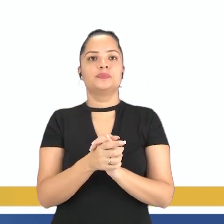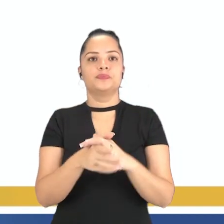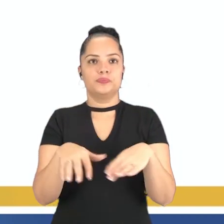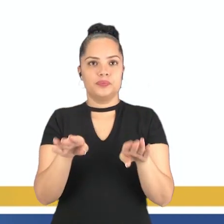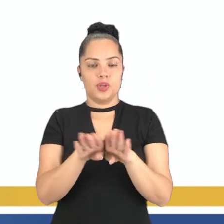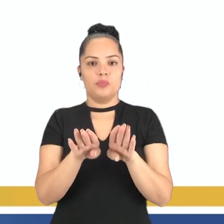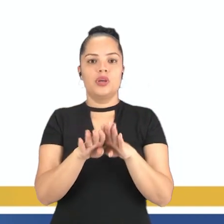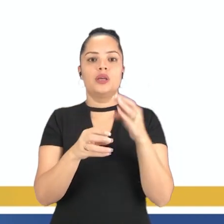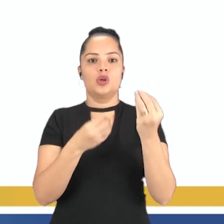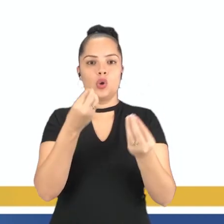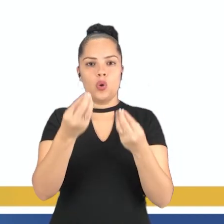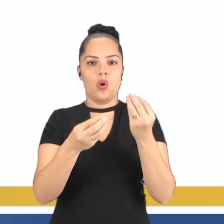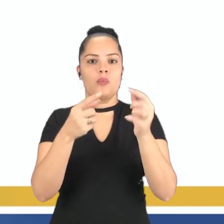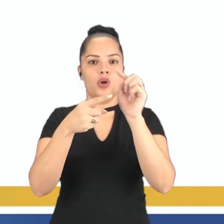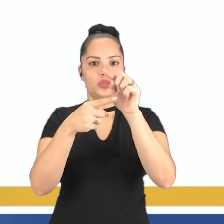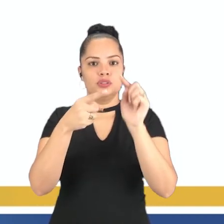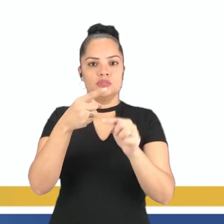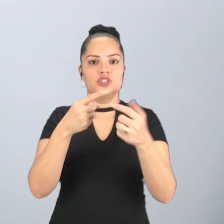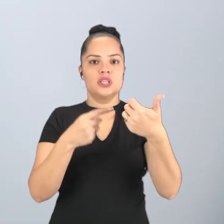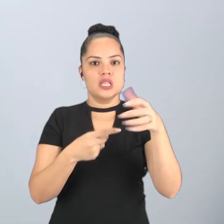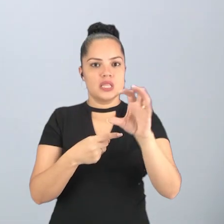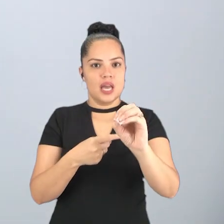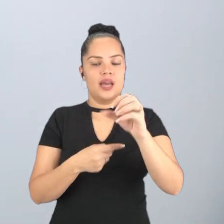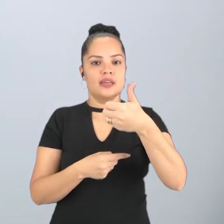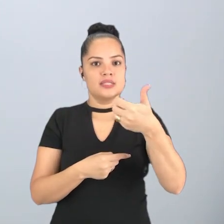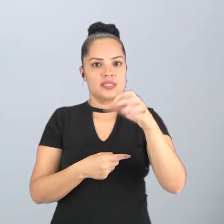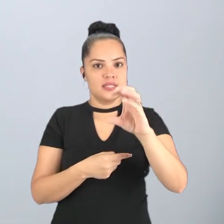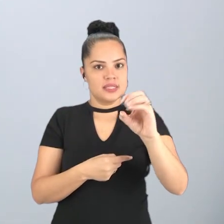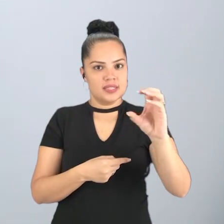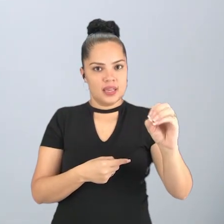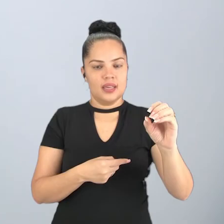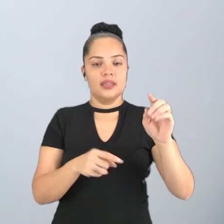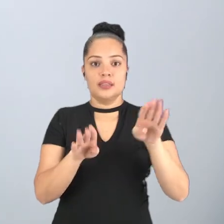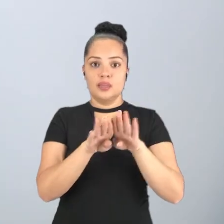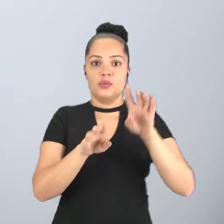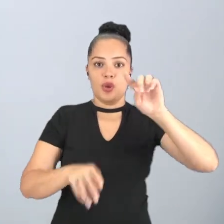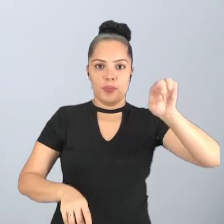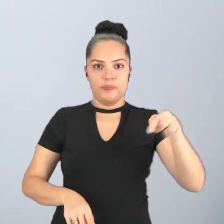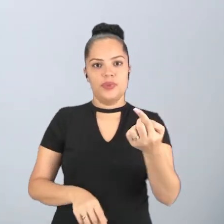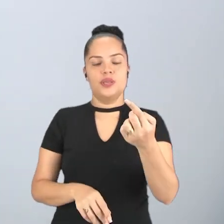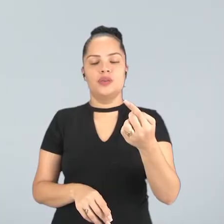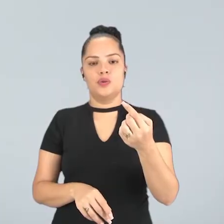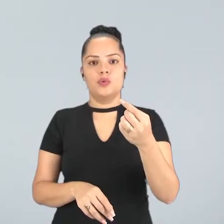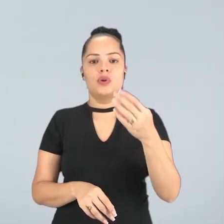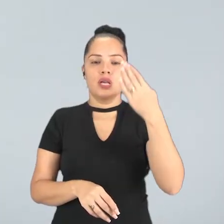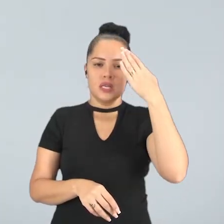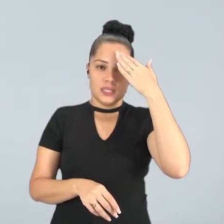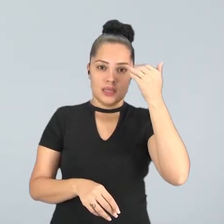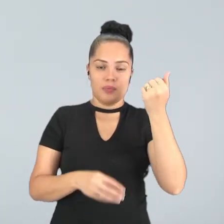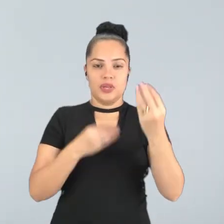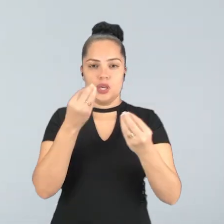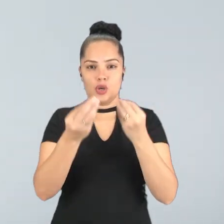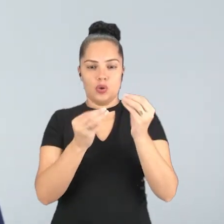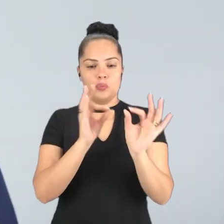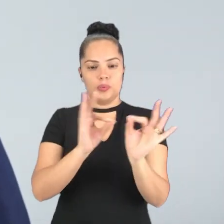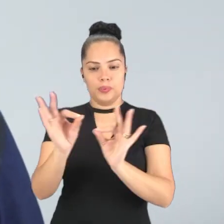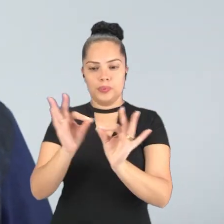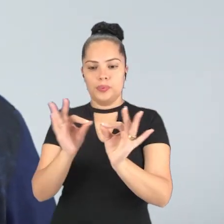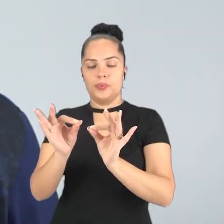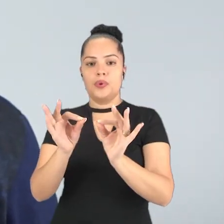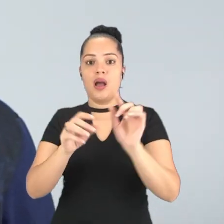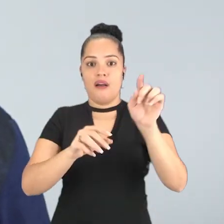Depois, como dividir por 10, por 100 e por 1000, você vai mandar a quantidade de casas decimais para a